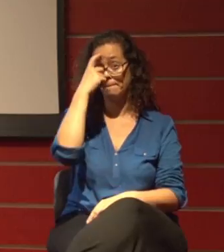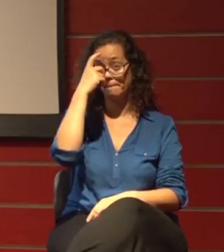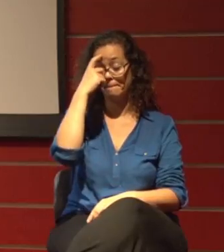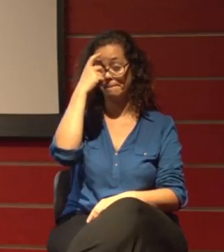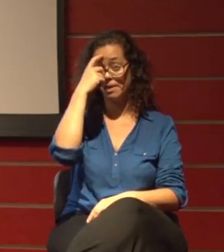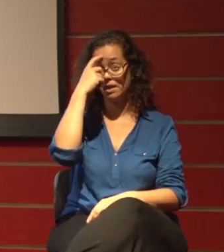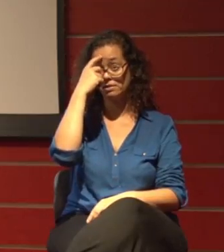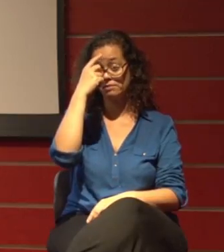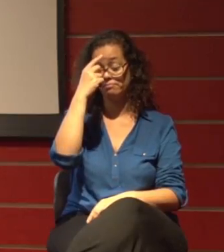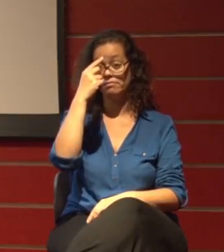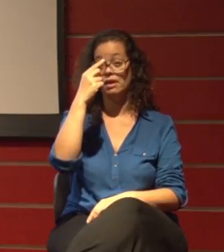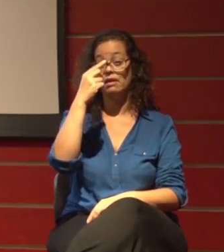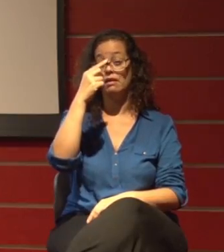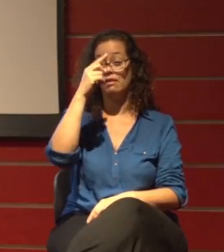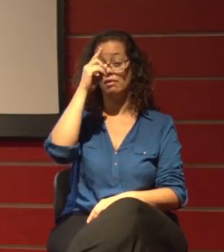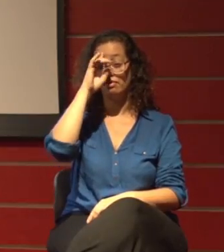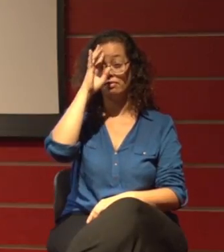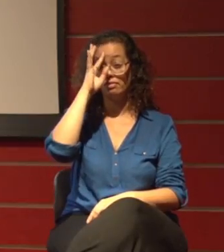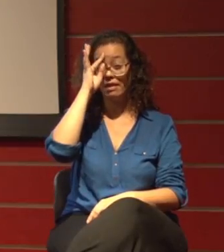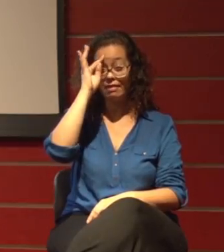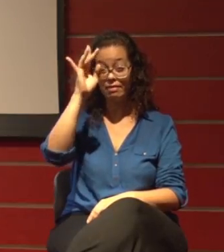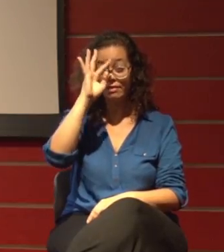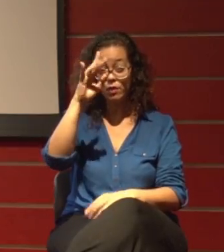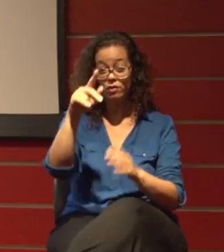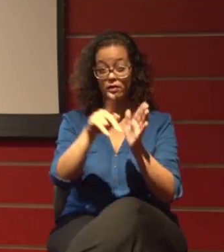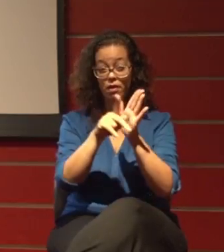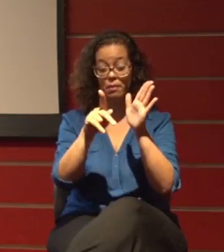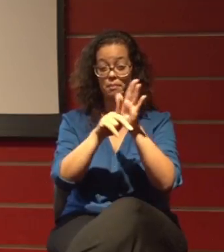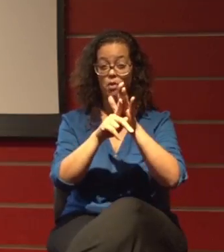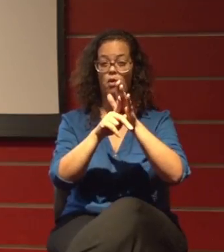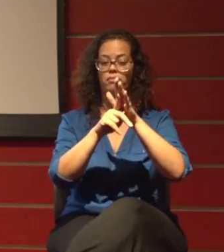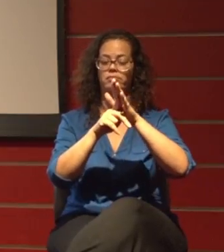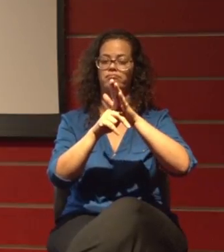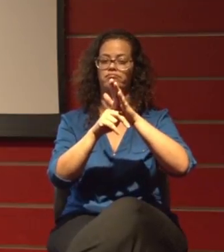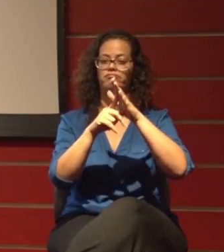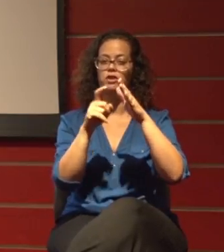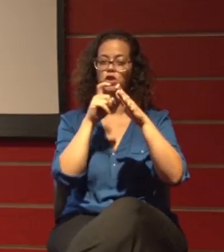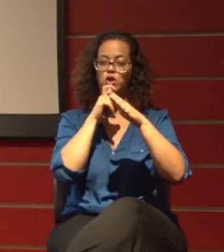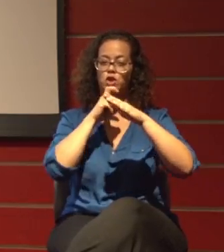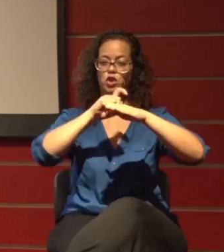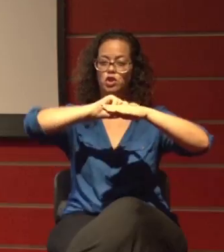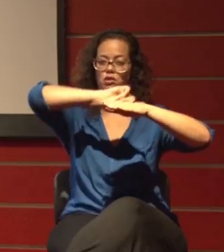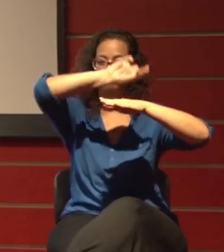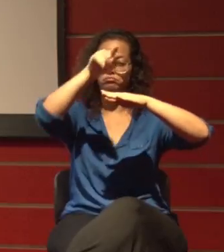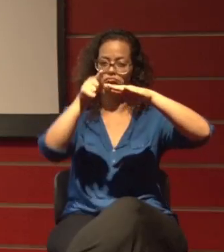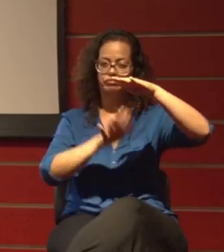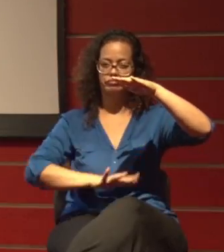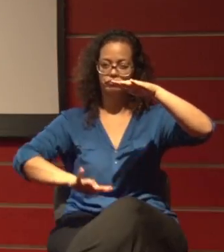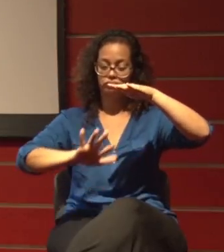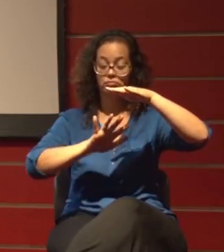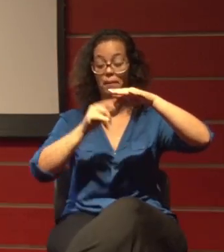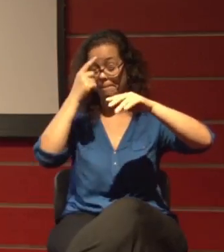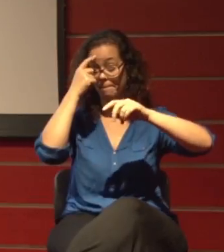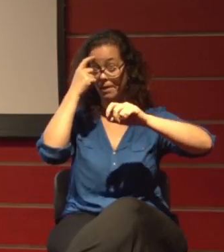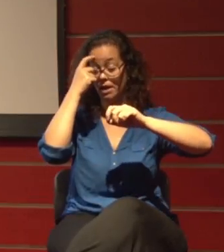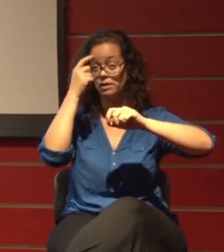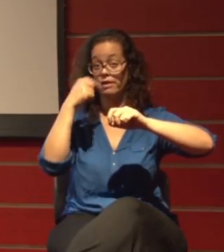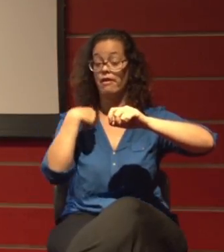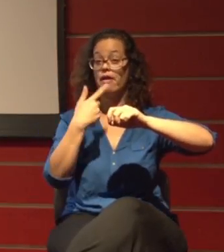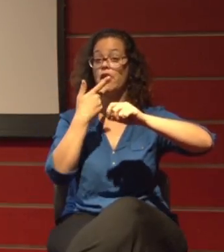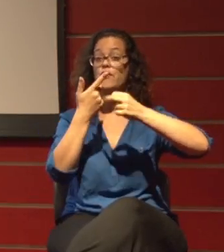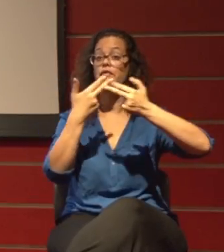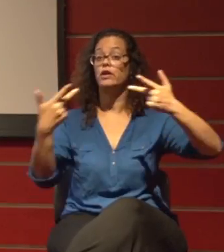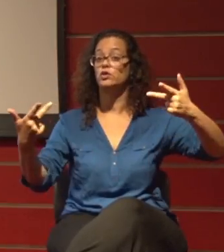teoria do iceb tô contando uma história fingindo que tô quer dizer ou seja tô falando de uma coisa mas na